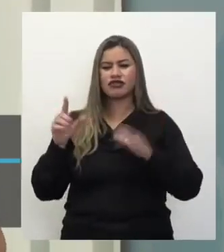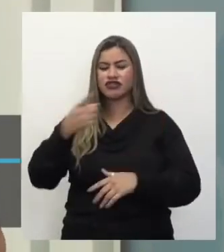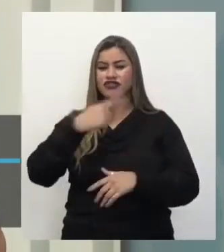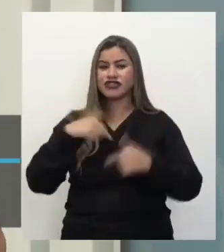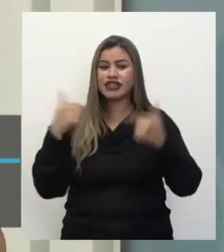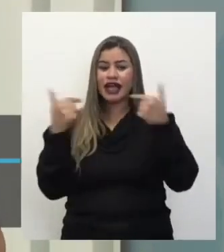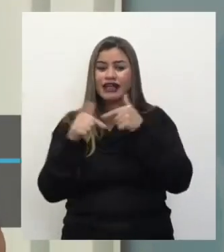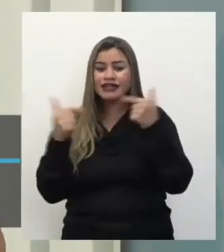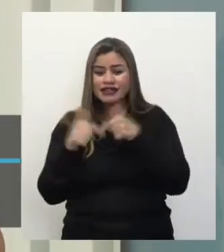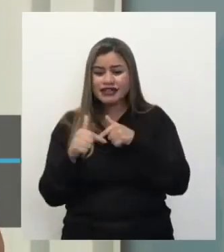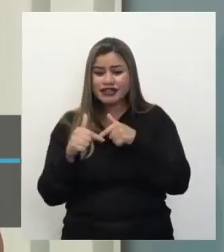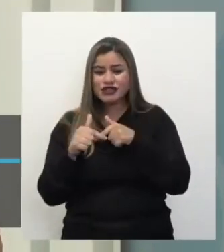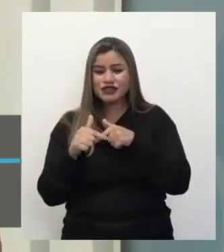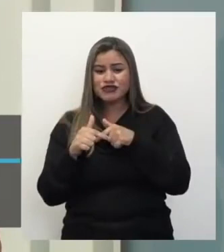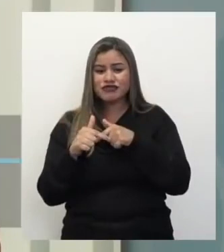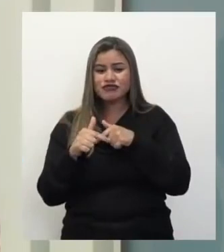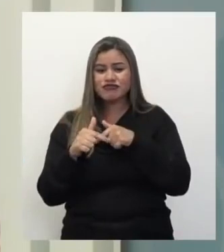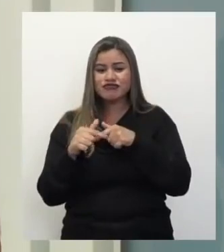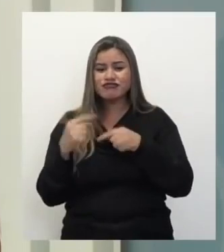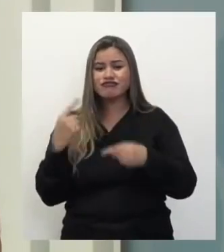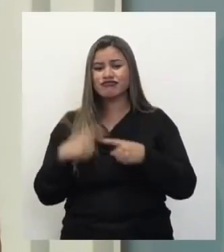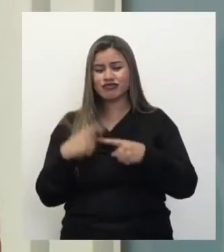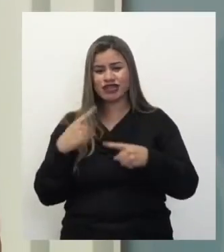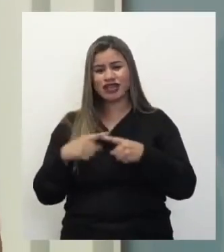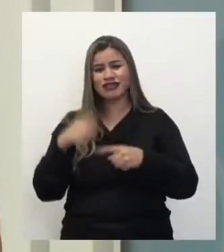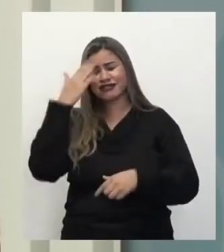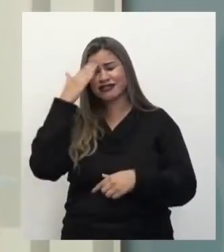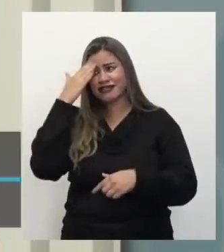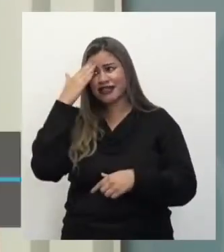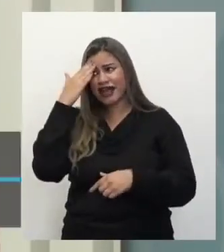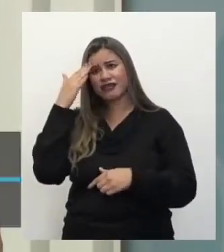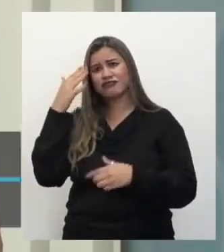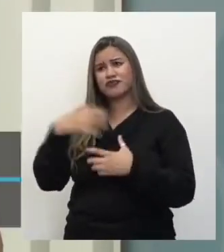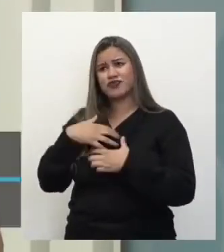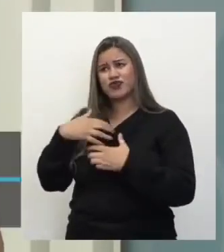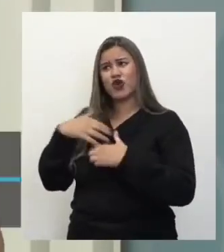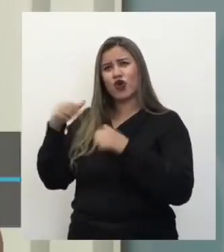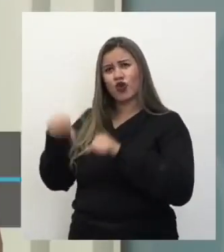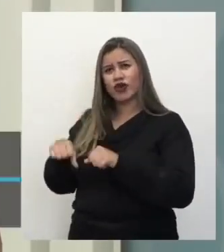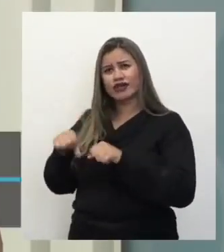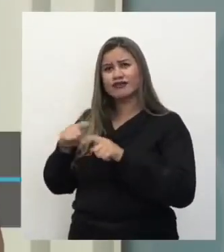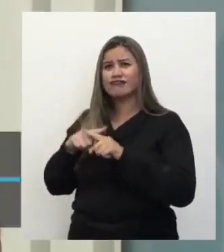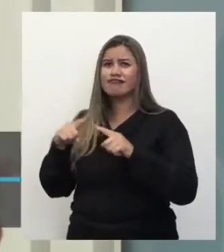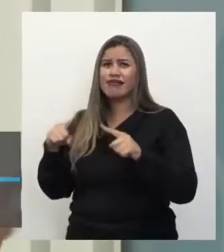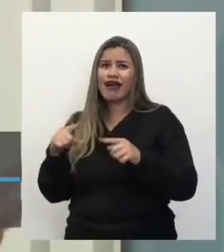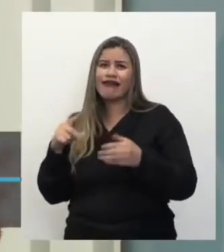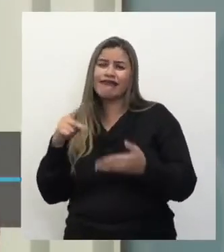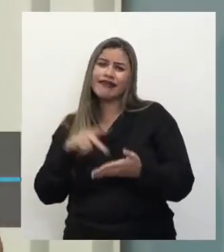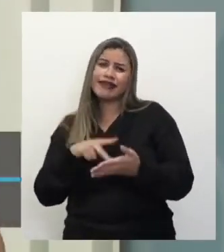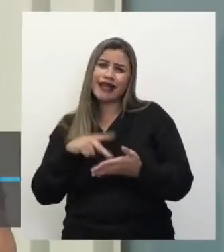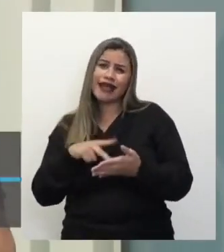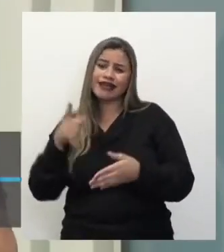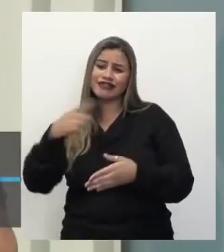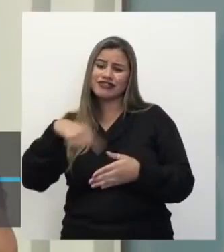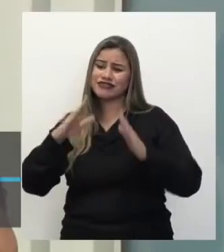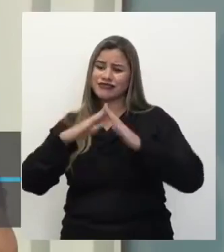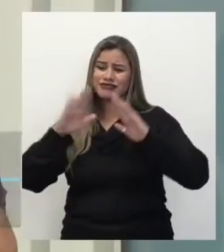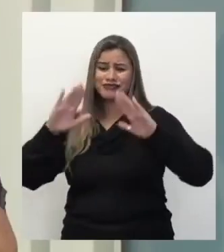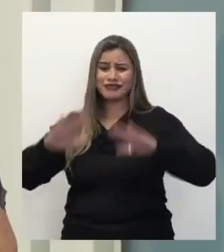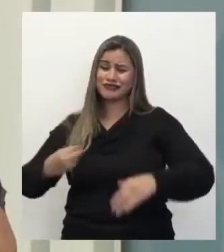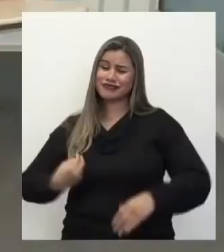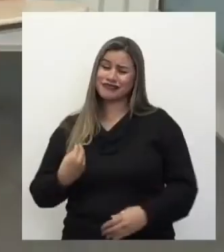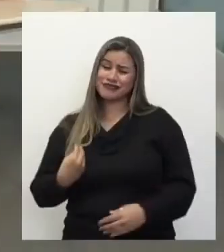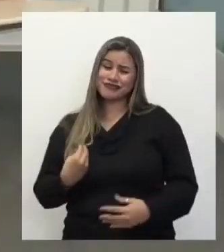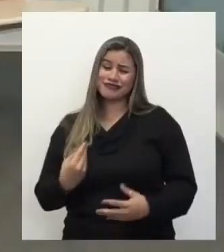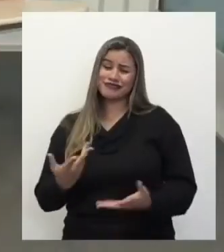rindo porque a gente sabe que é trágico, mas é verdade também. Hoje nós estamos em casa. Pois bem,